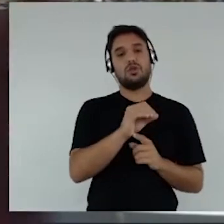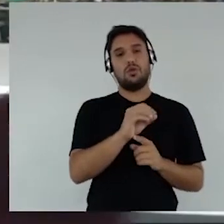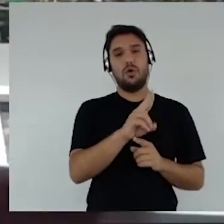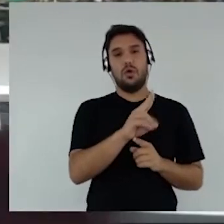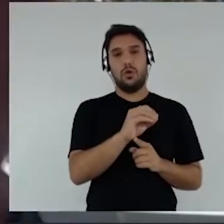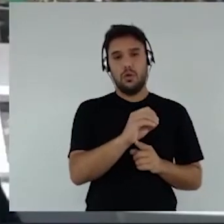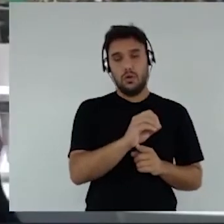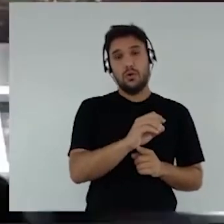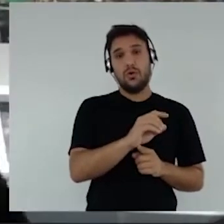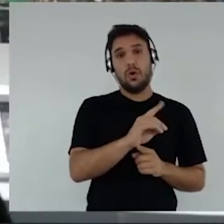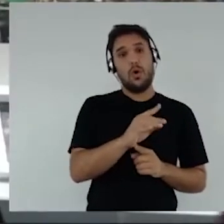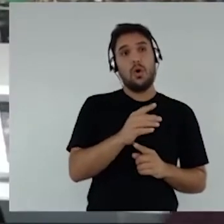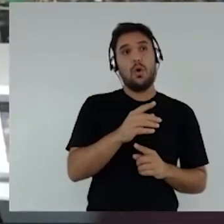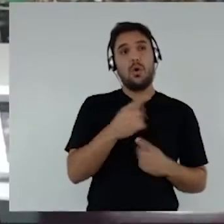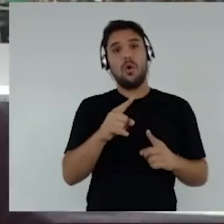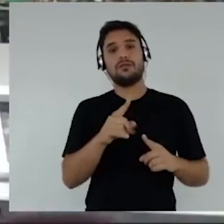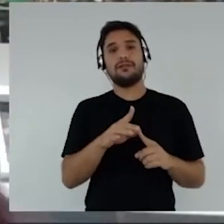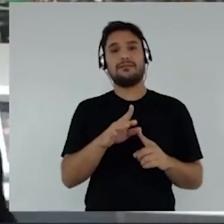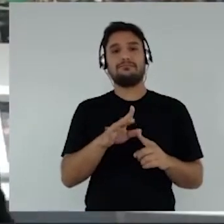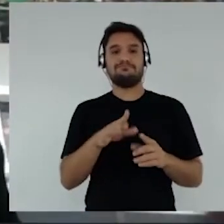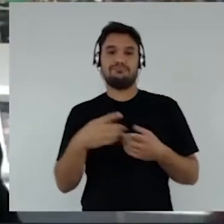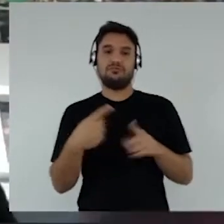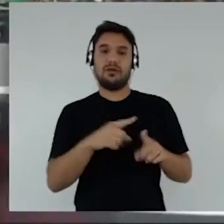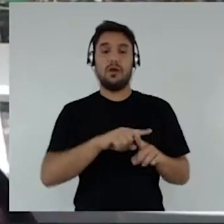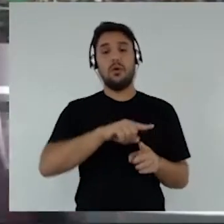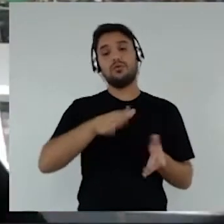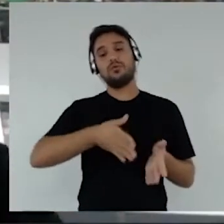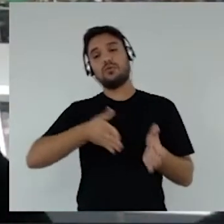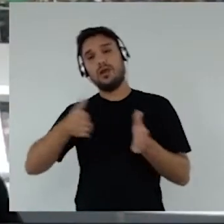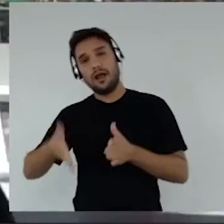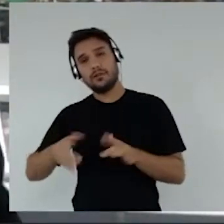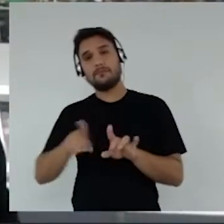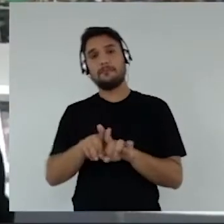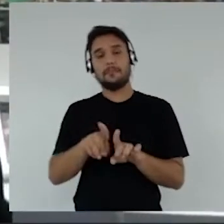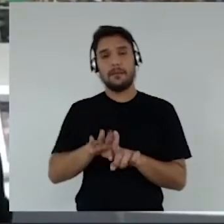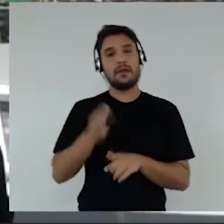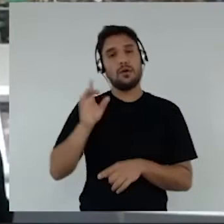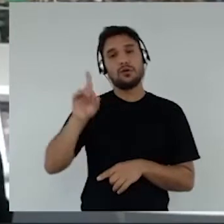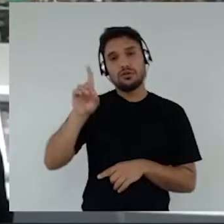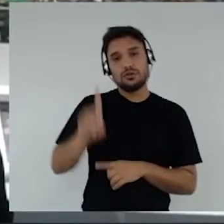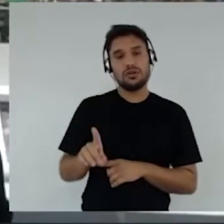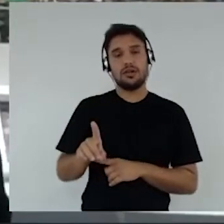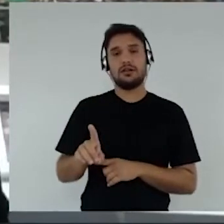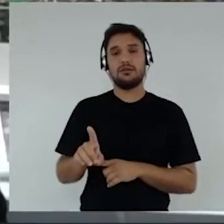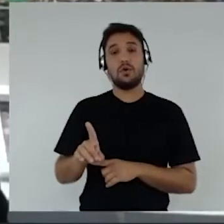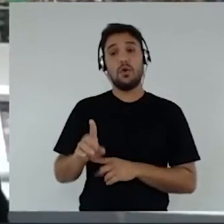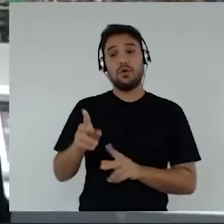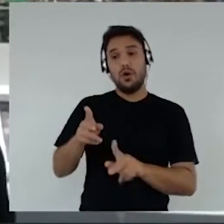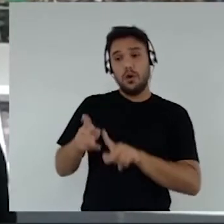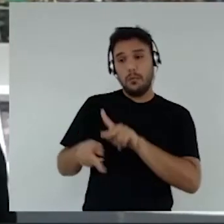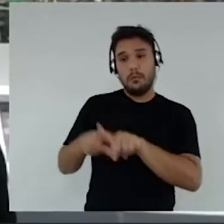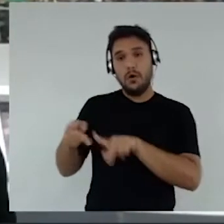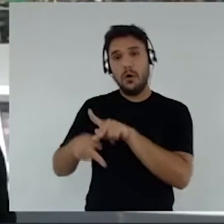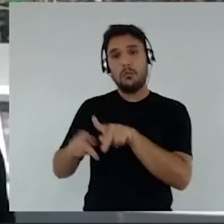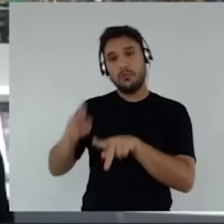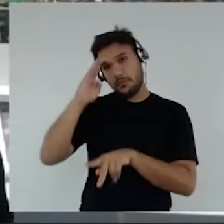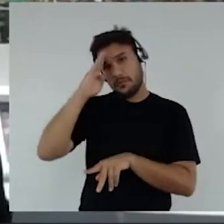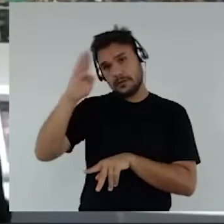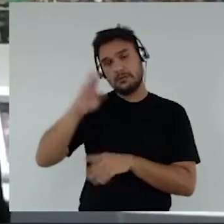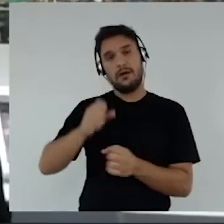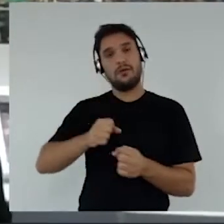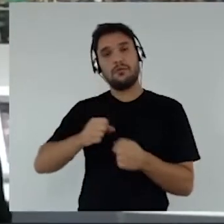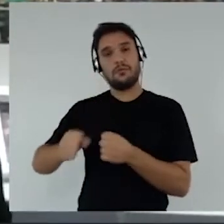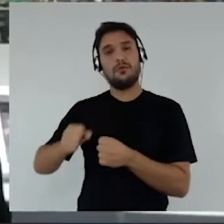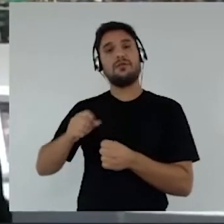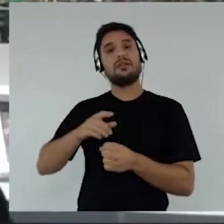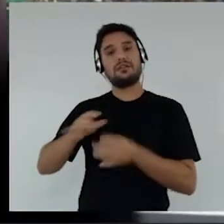contra a vida de ser julgado pelos seus pares. E, por outro, garante o direito do povo como fonte primária de poder de